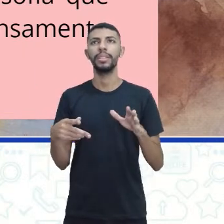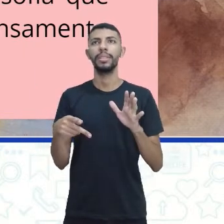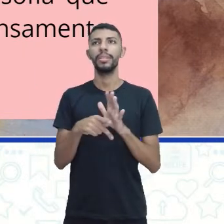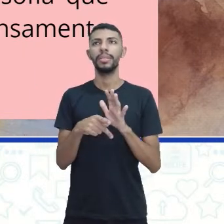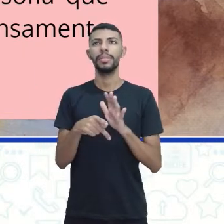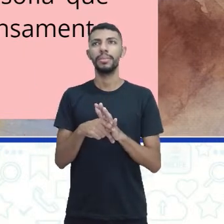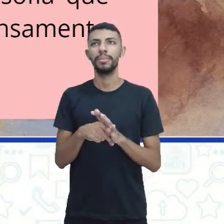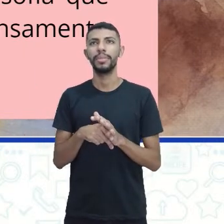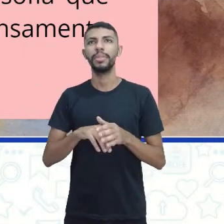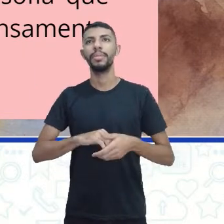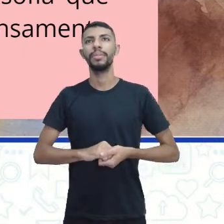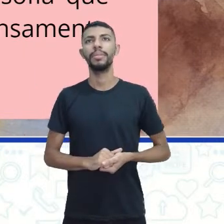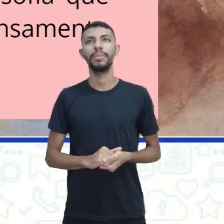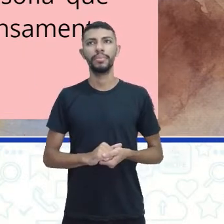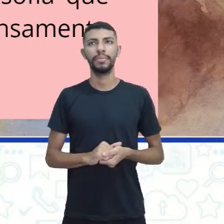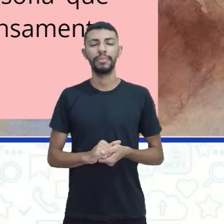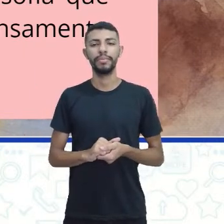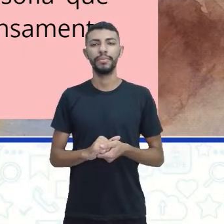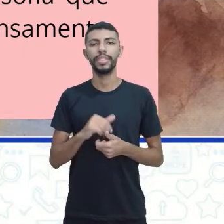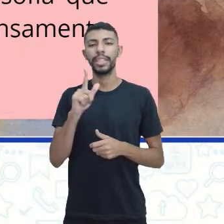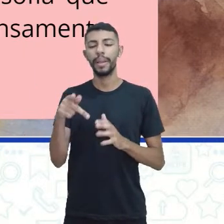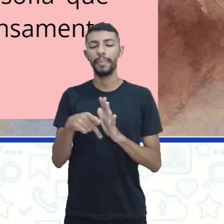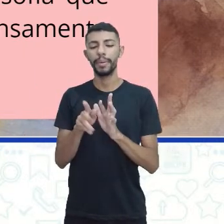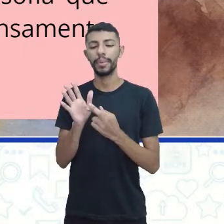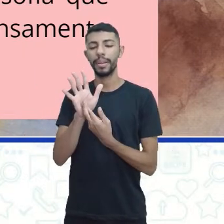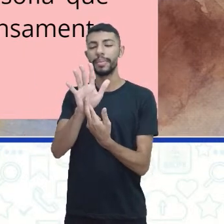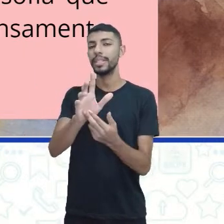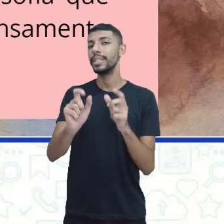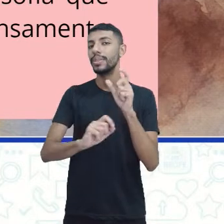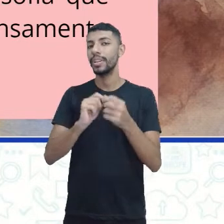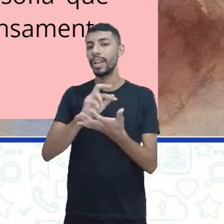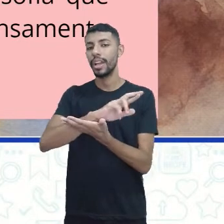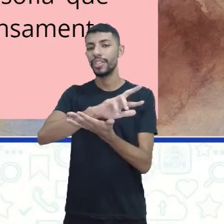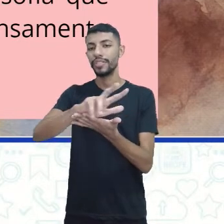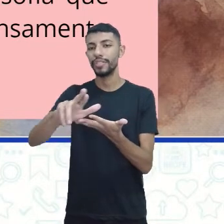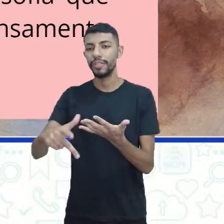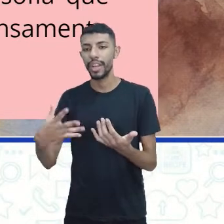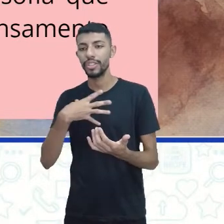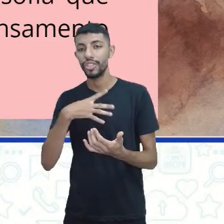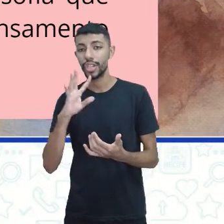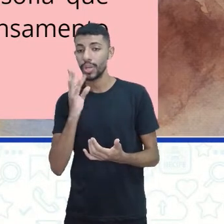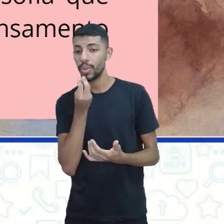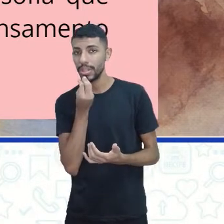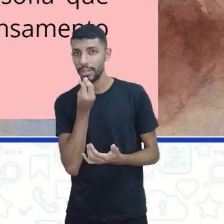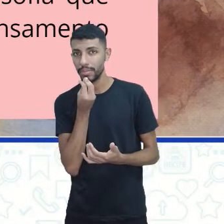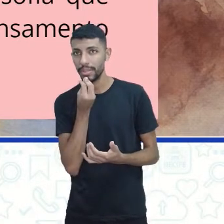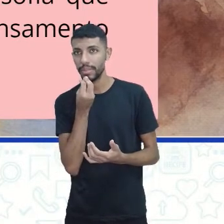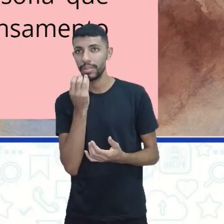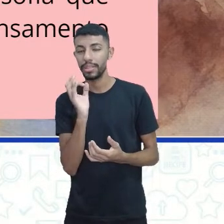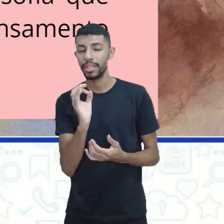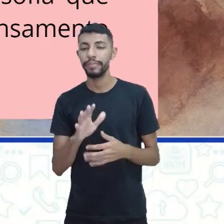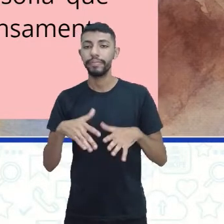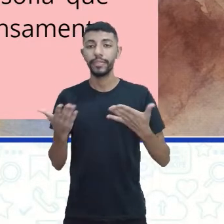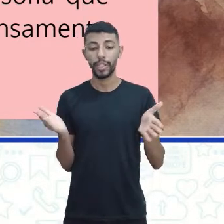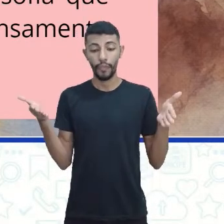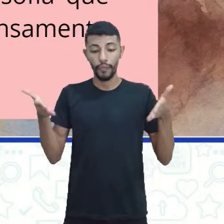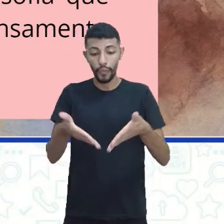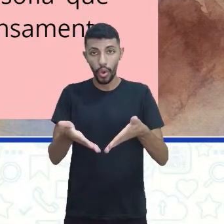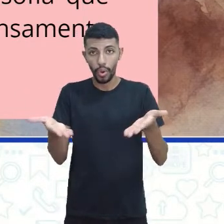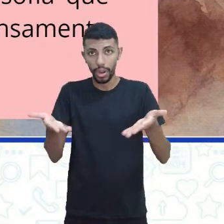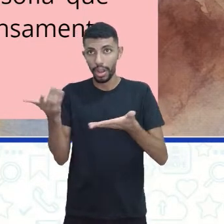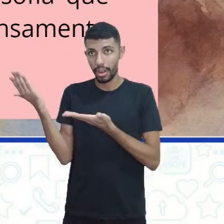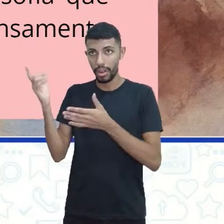não existe, que serviam de representação para as diferentes formas de conhecimento. Aqui o foco está na Escola